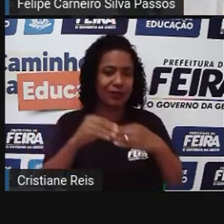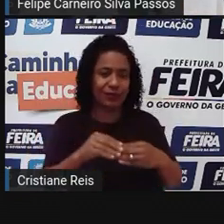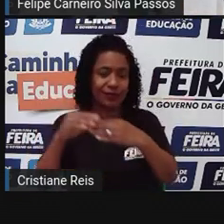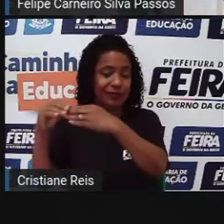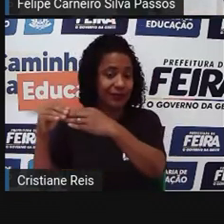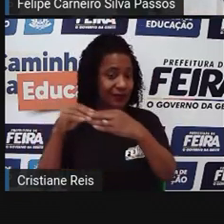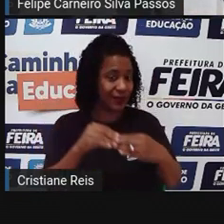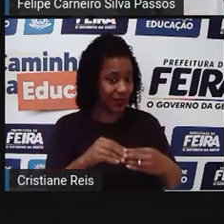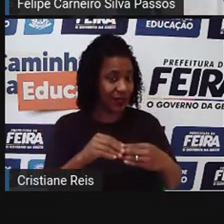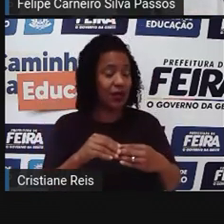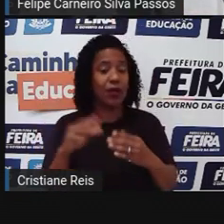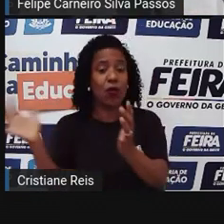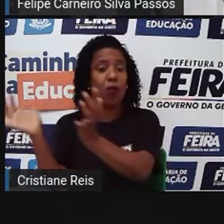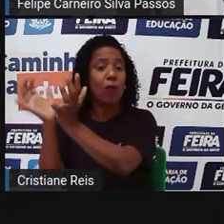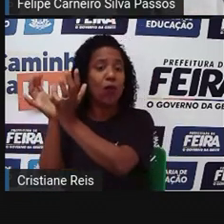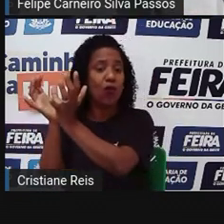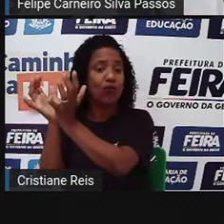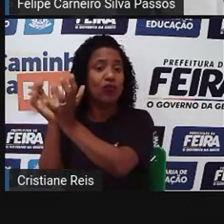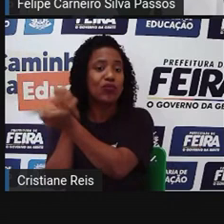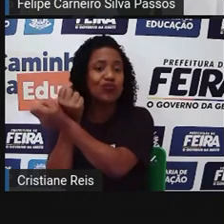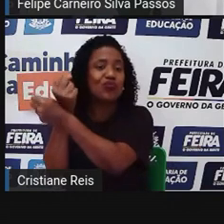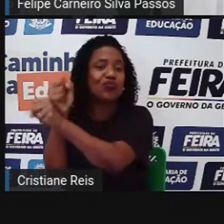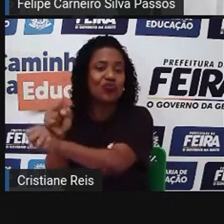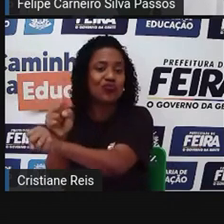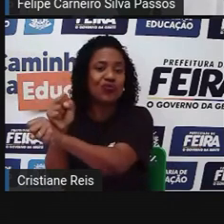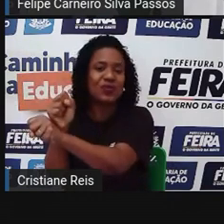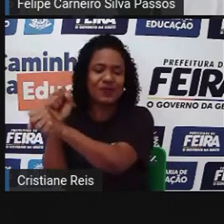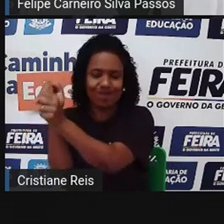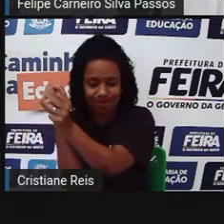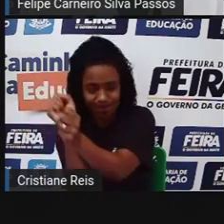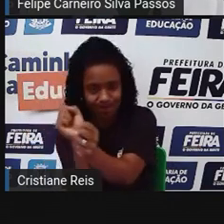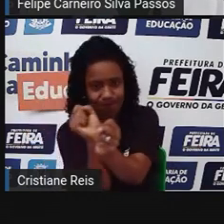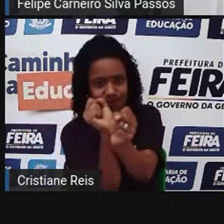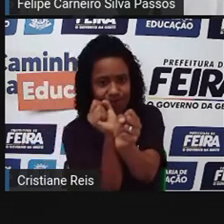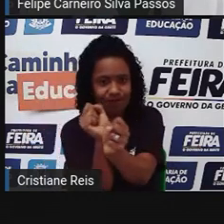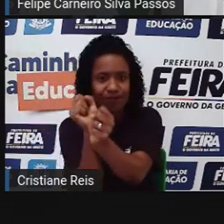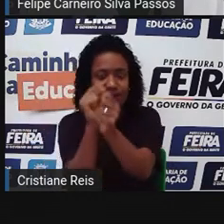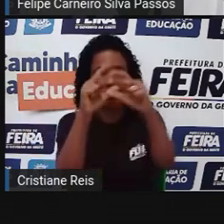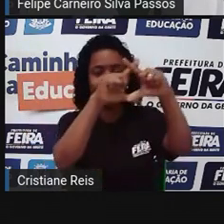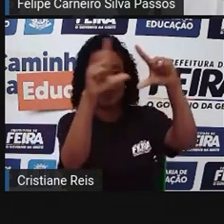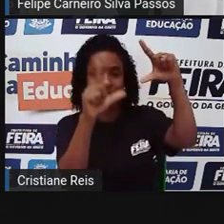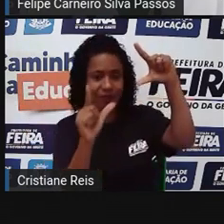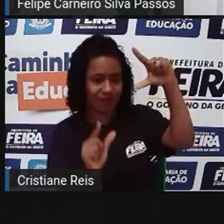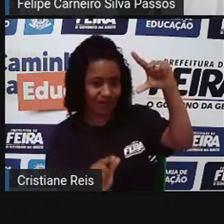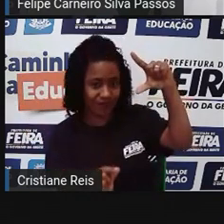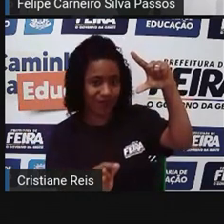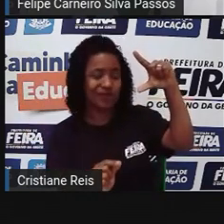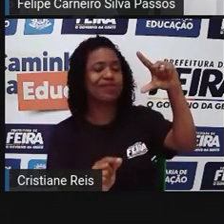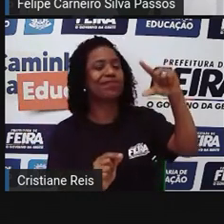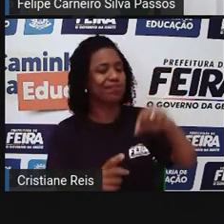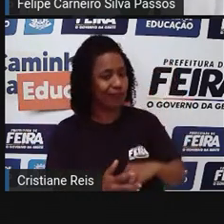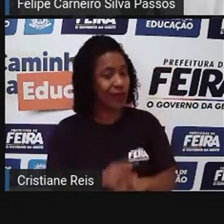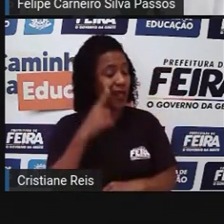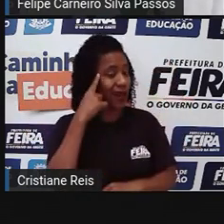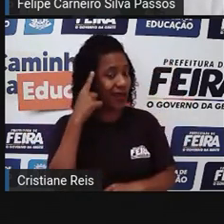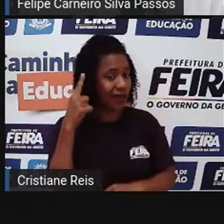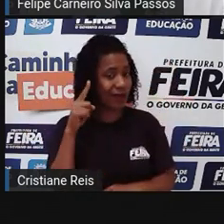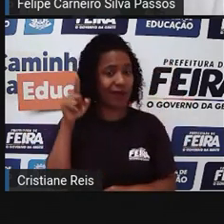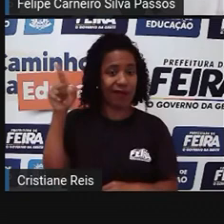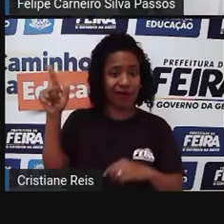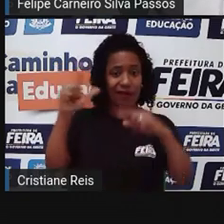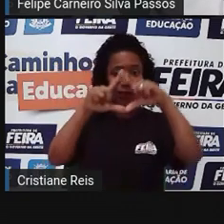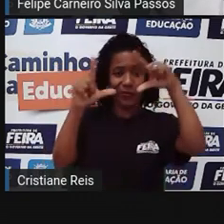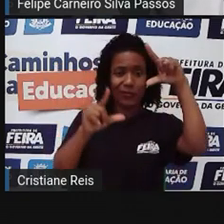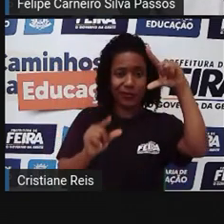povos escravizados africanos, né? Lembrando que esses povos eram livres, esses povos eram de